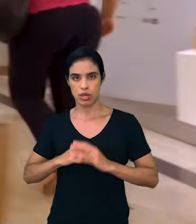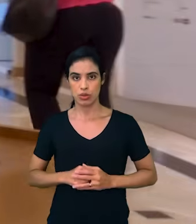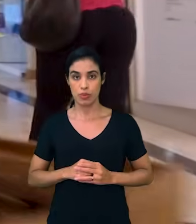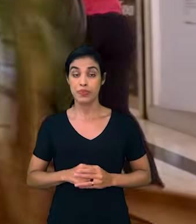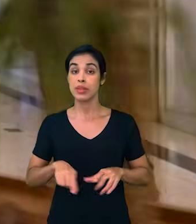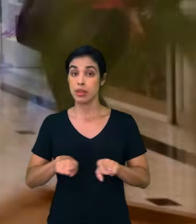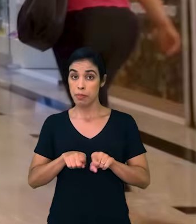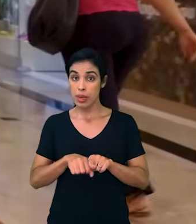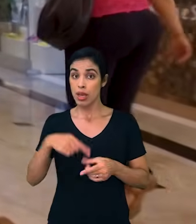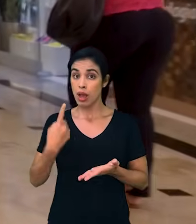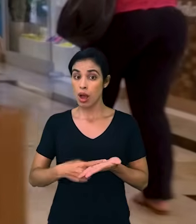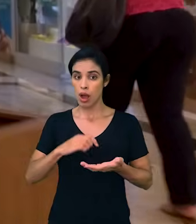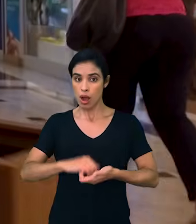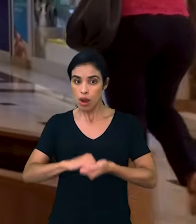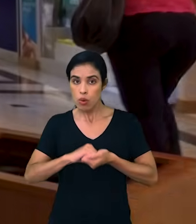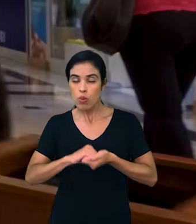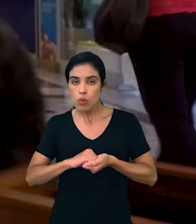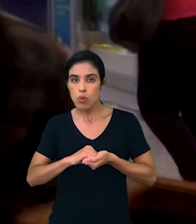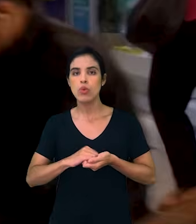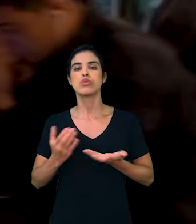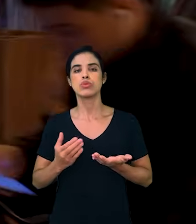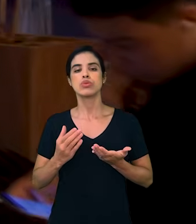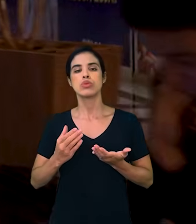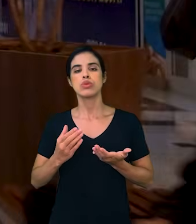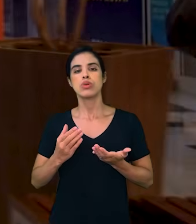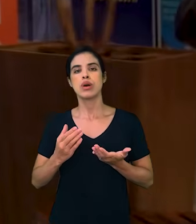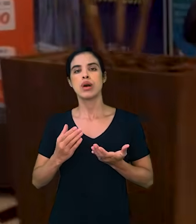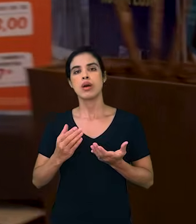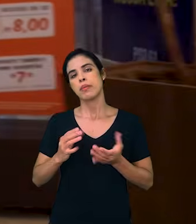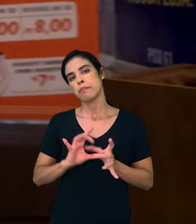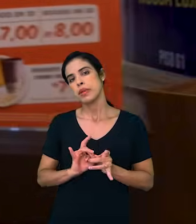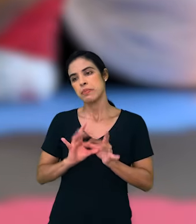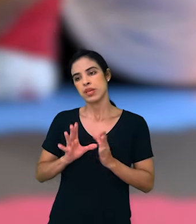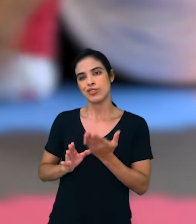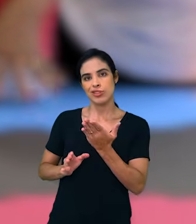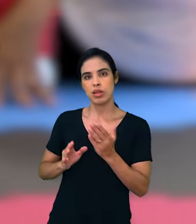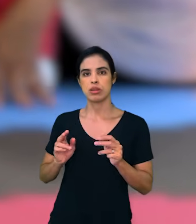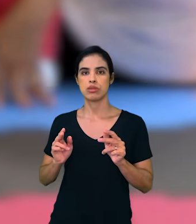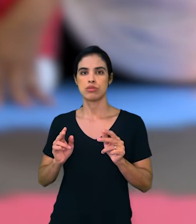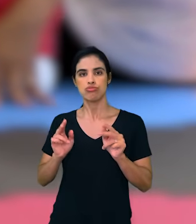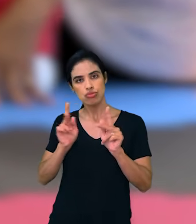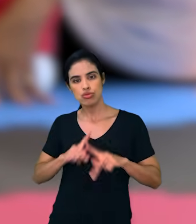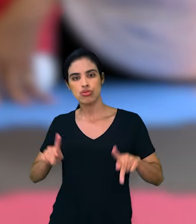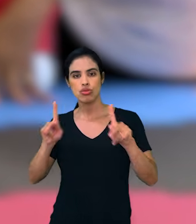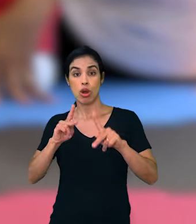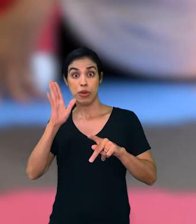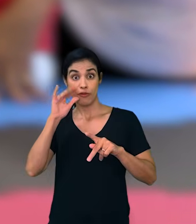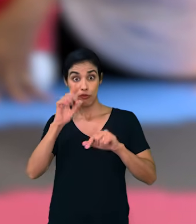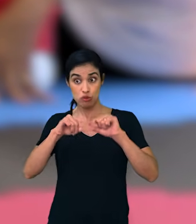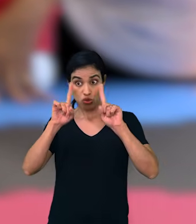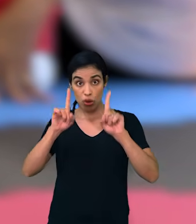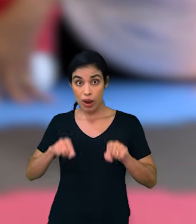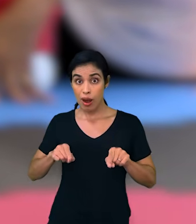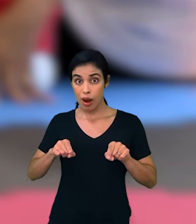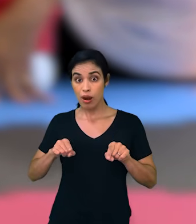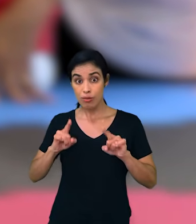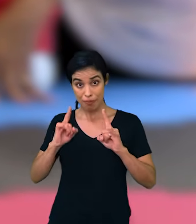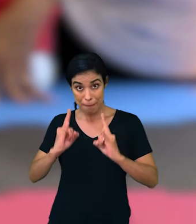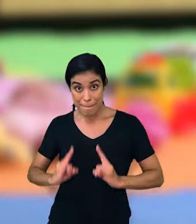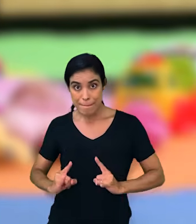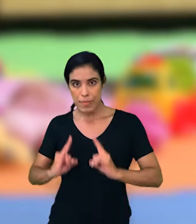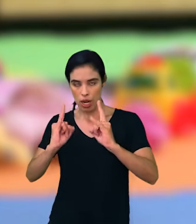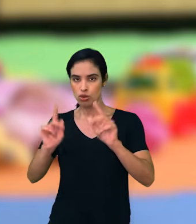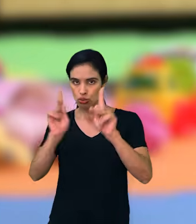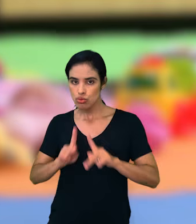de acordo coletivo que permite que o próprio shopping, no caso das suas funcionárias contratadas diretamente pelo